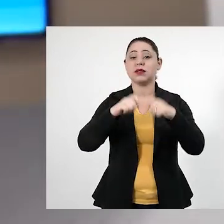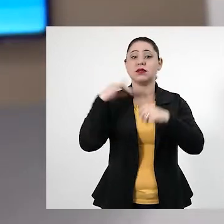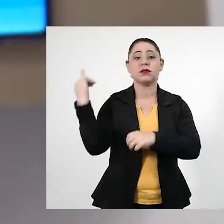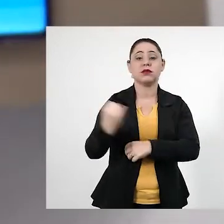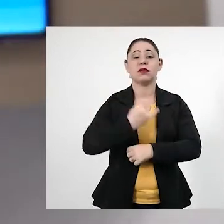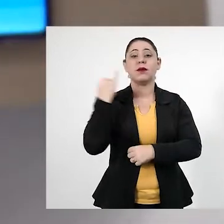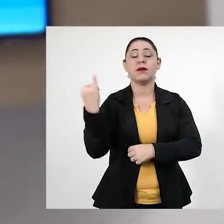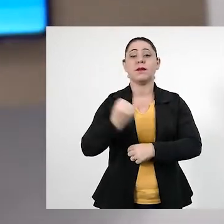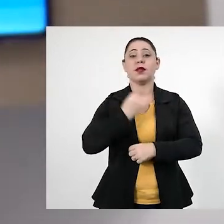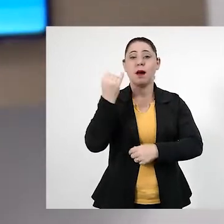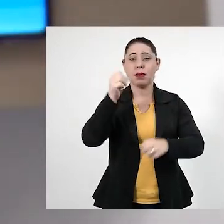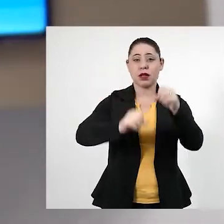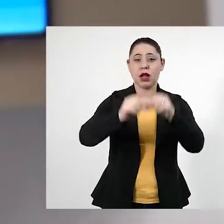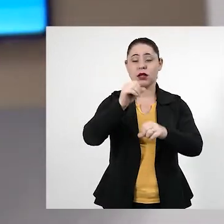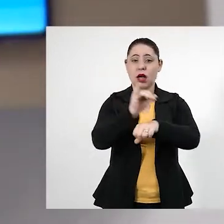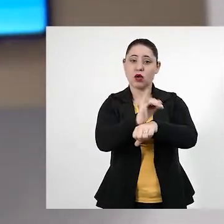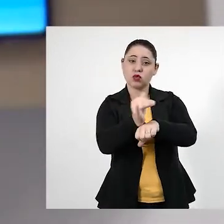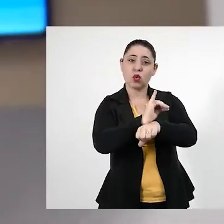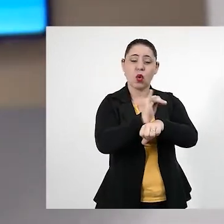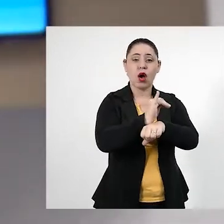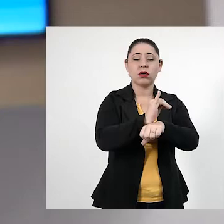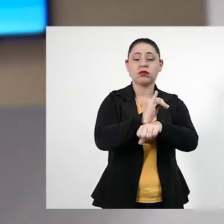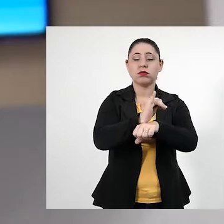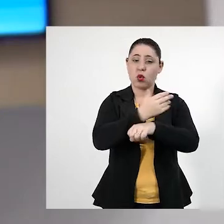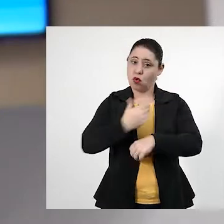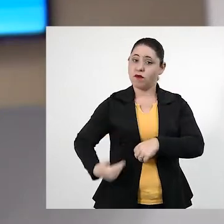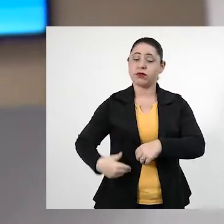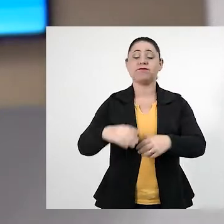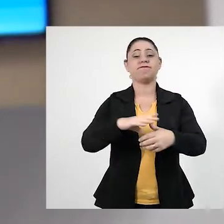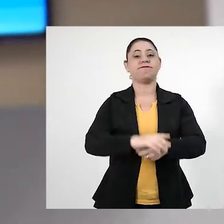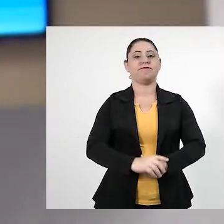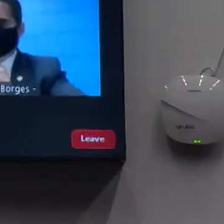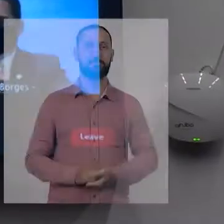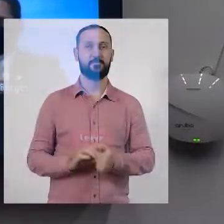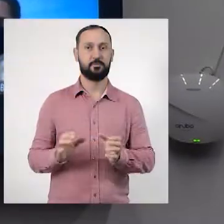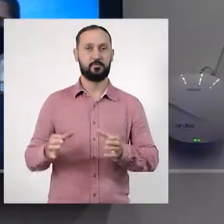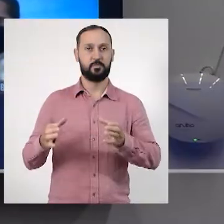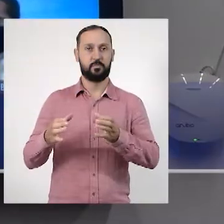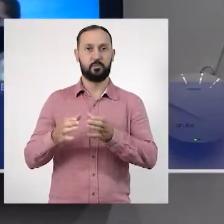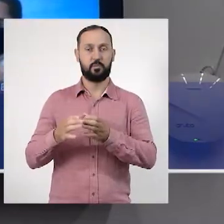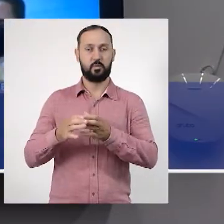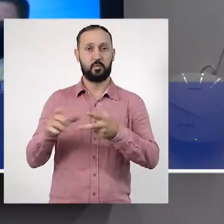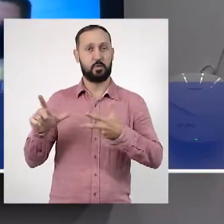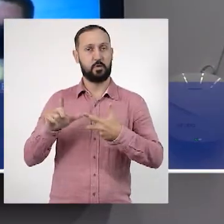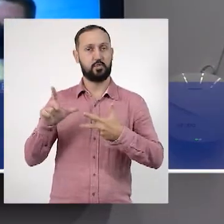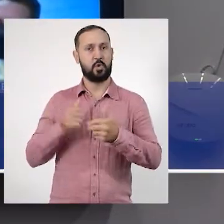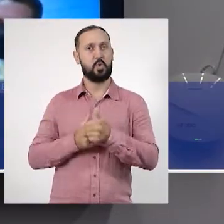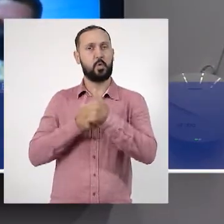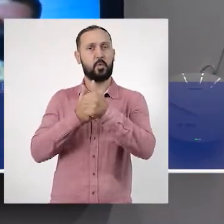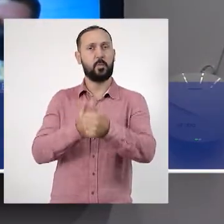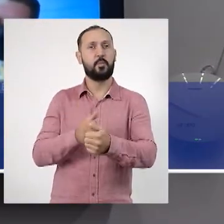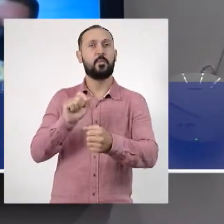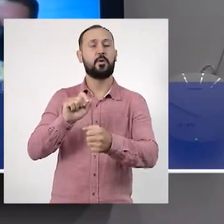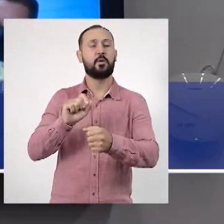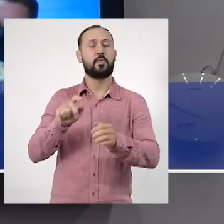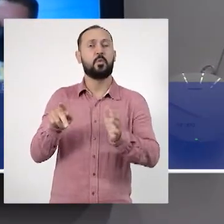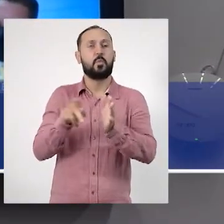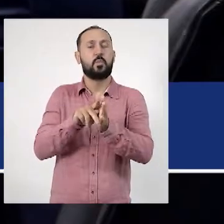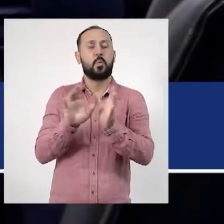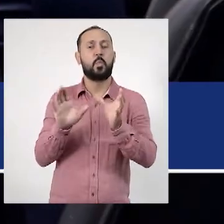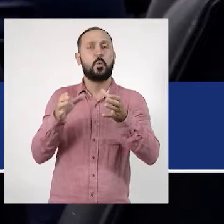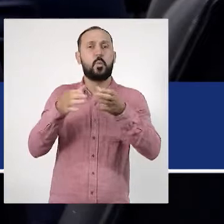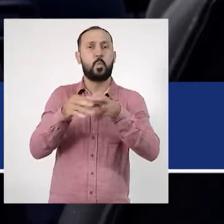informações suficientes para analisar as medidas tomadas pelo governo. Membro da Comissão Legislativa que acompanha a